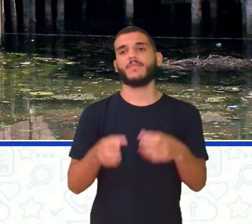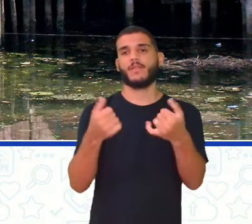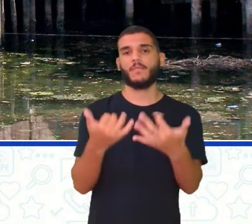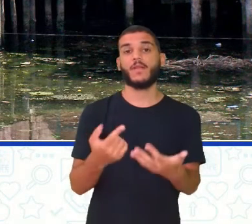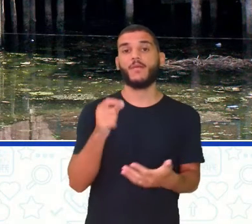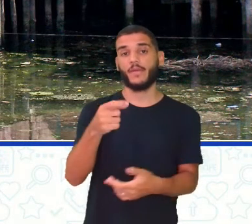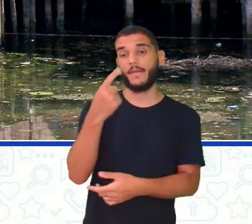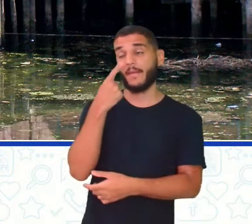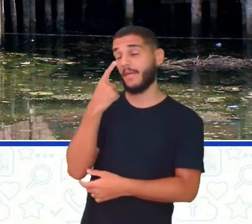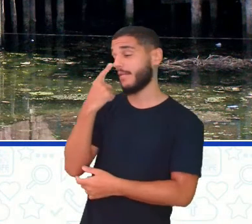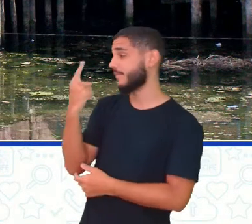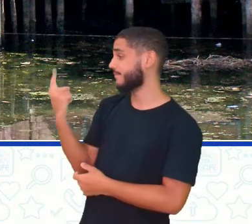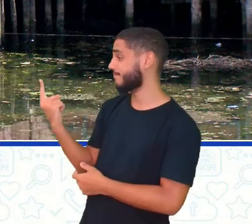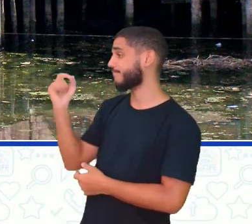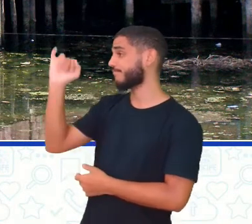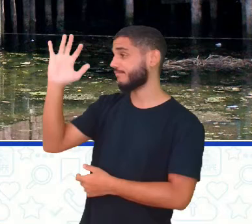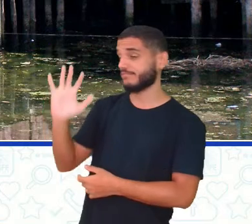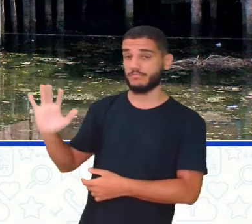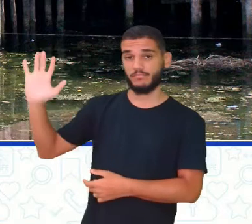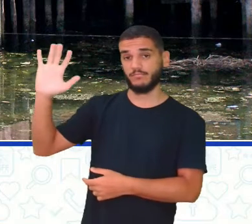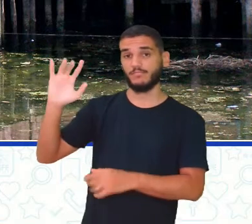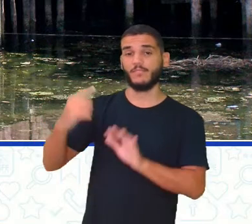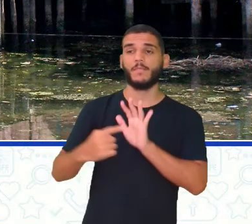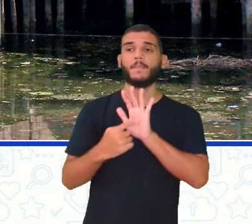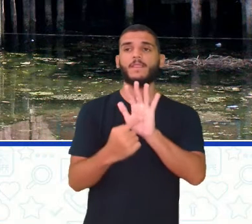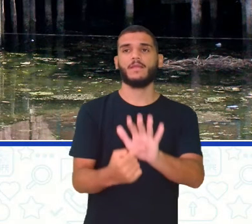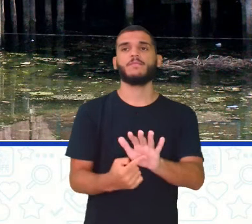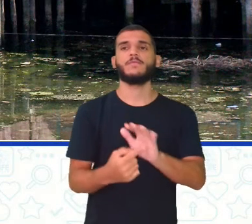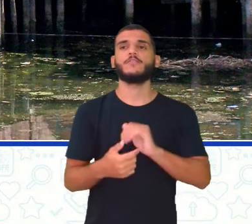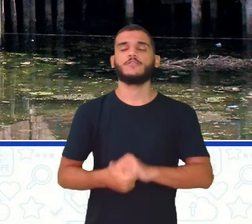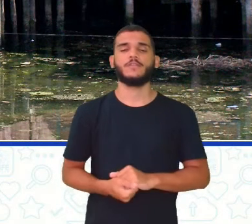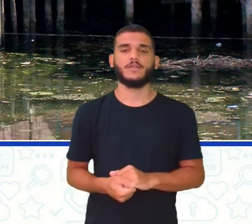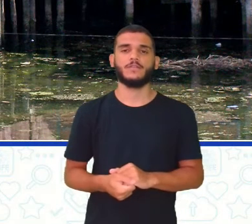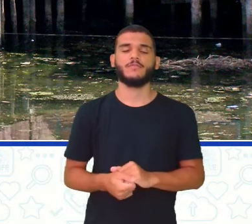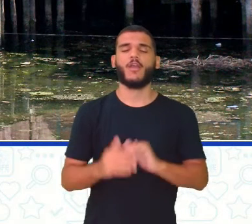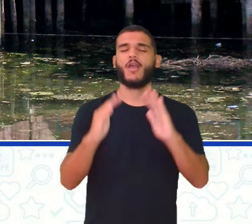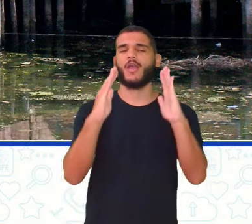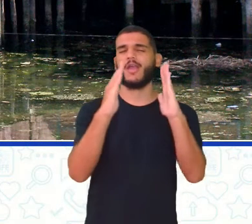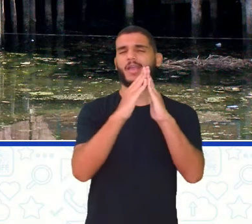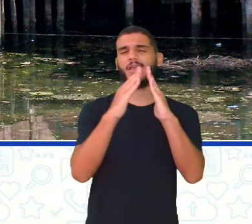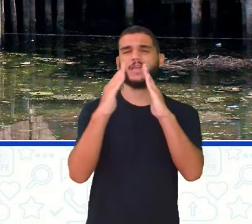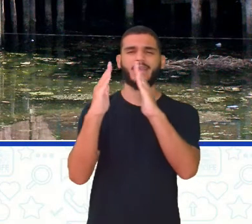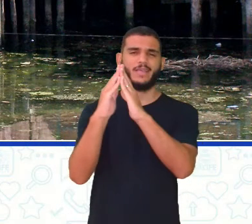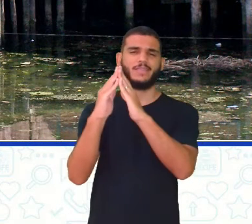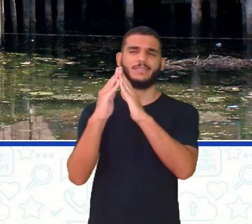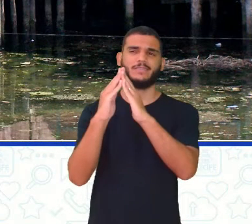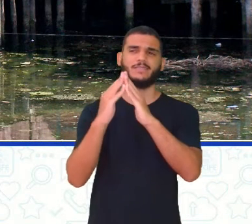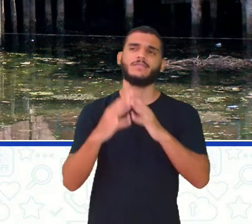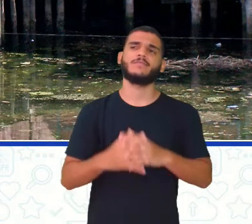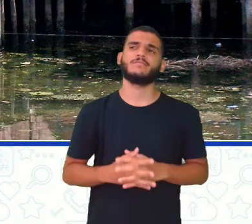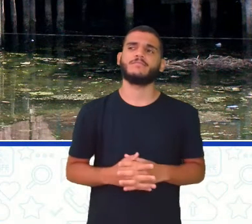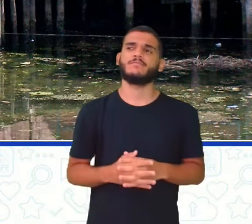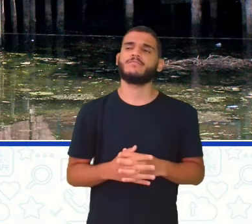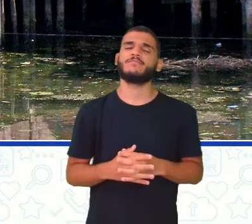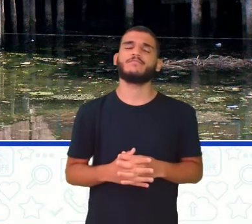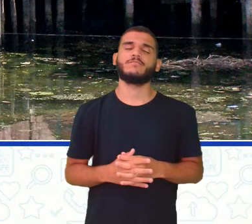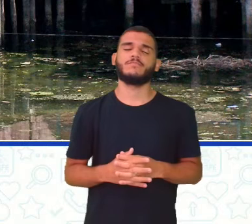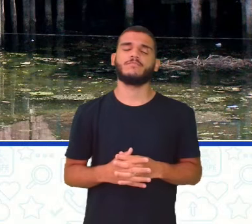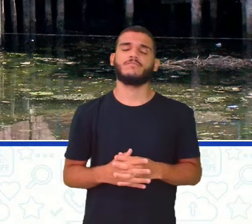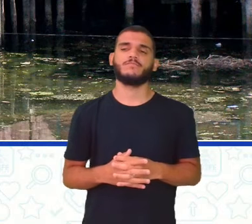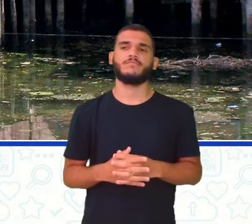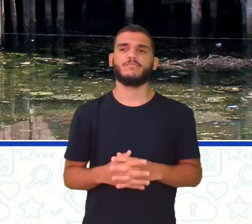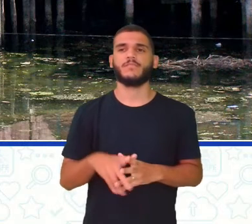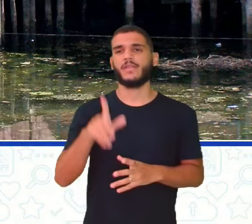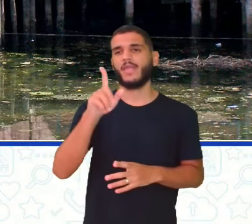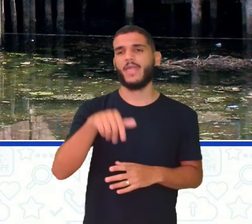essa foto mostrando aí, né, umas casas, tá? Que ficam ali